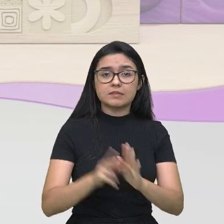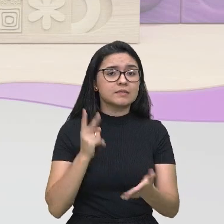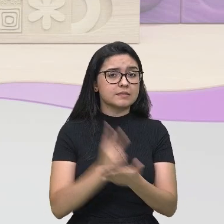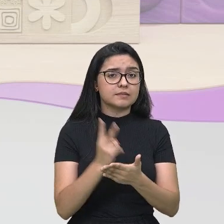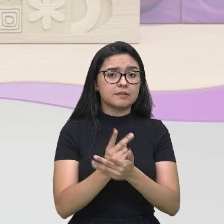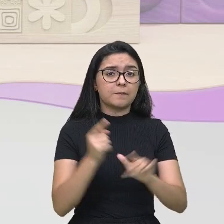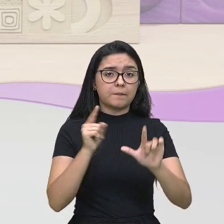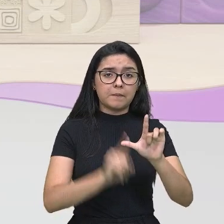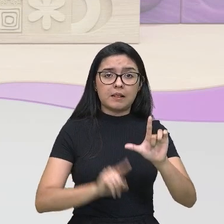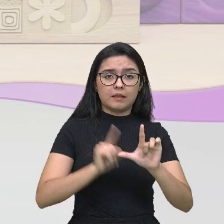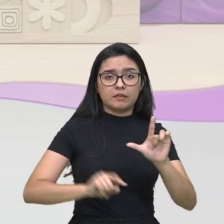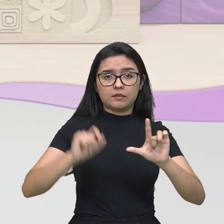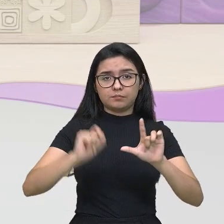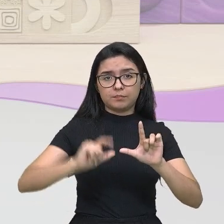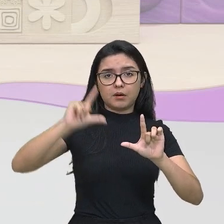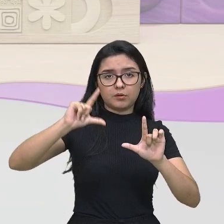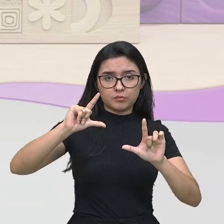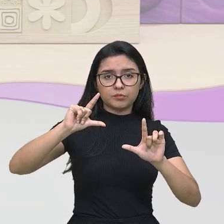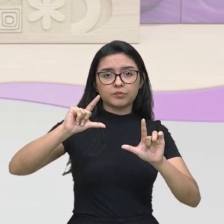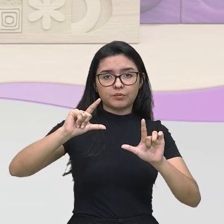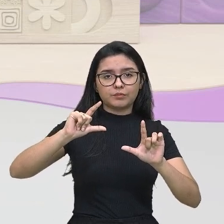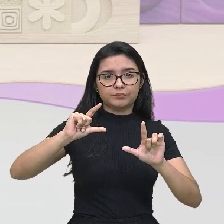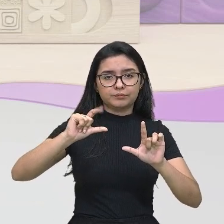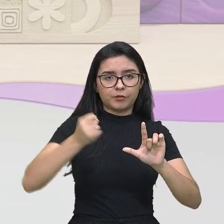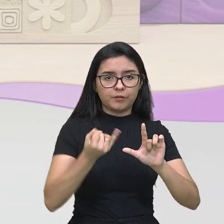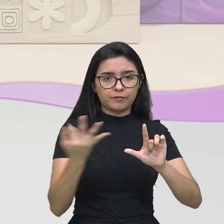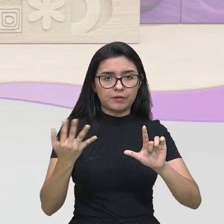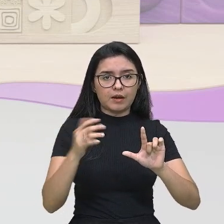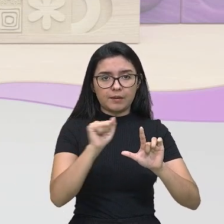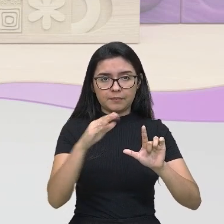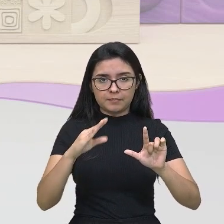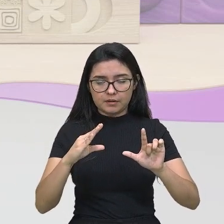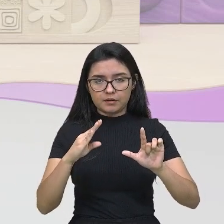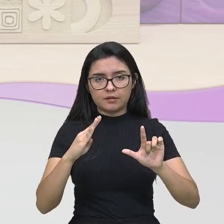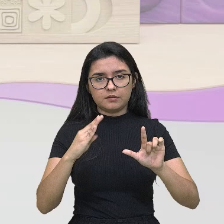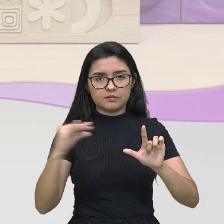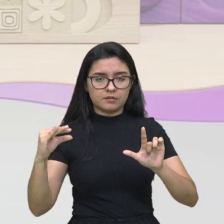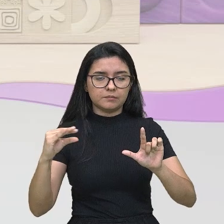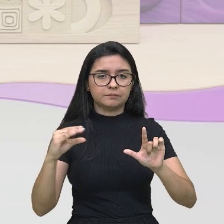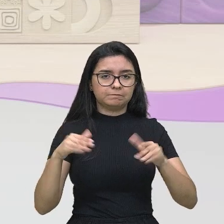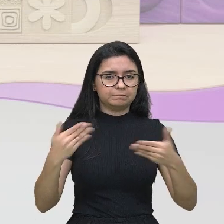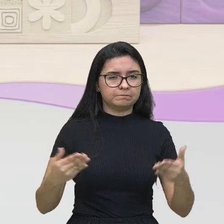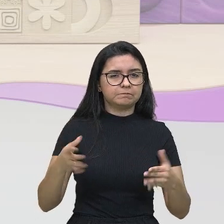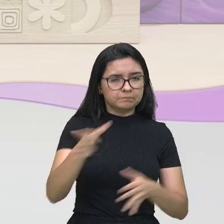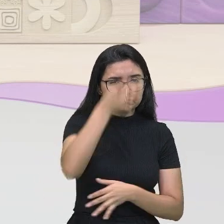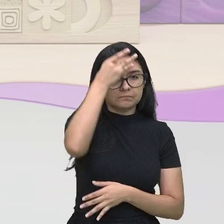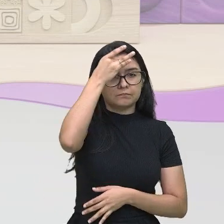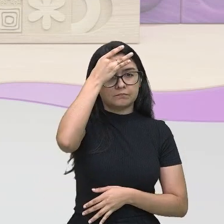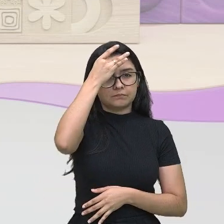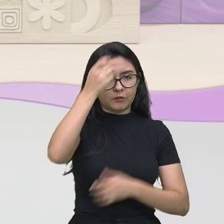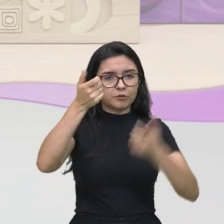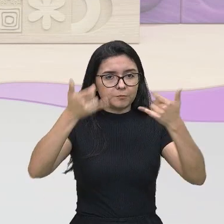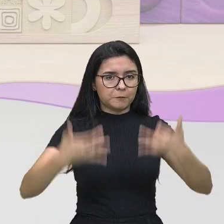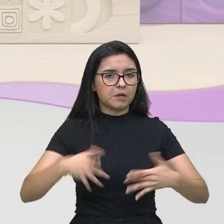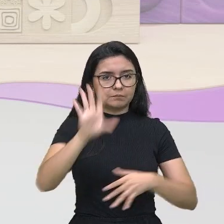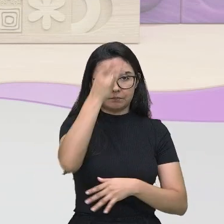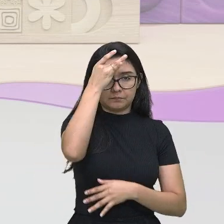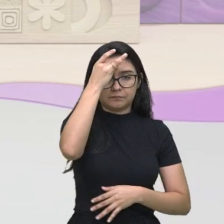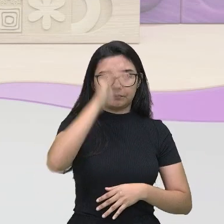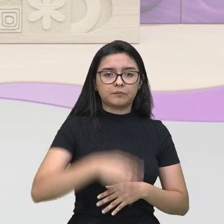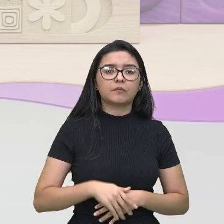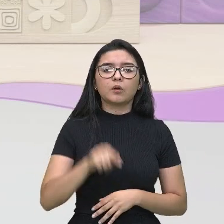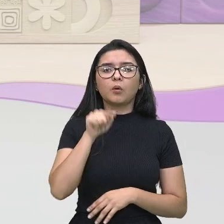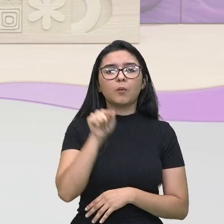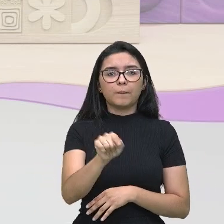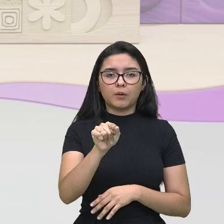por uma letra maiúscula do nosso alfabeto, beleza? Então, marca bem o que o professor falou aí, ó. O ponto,